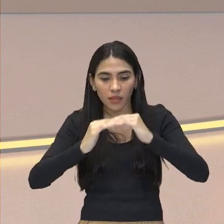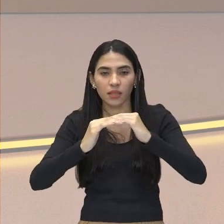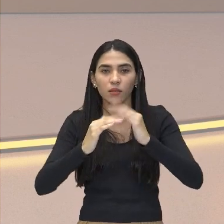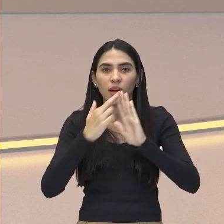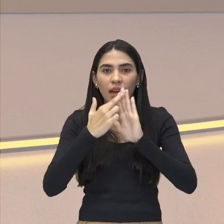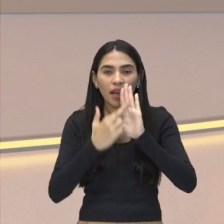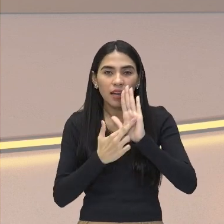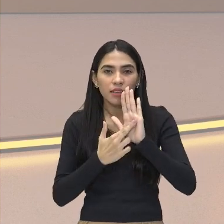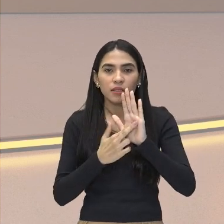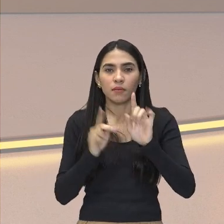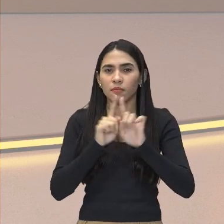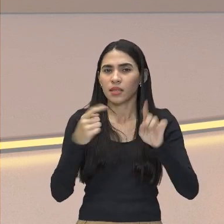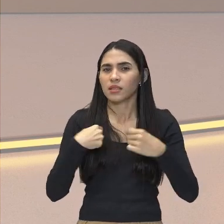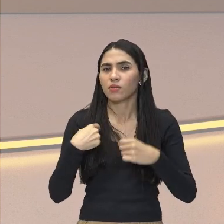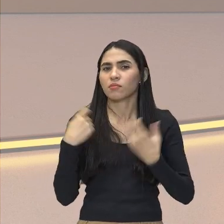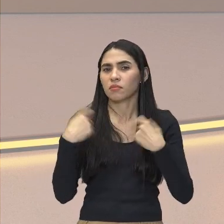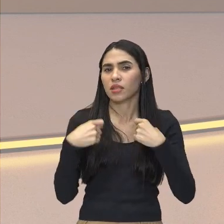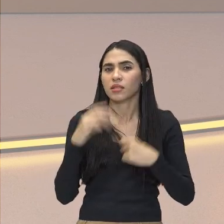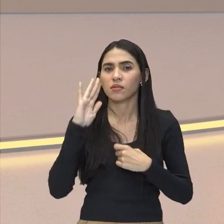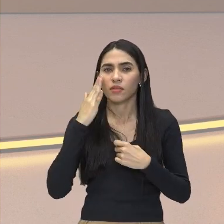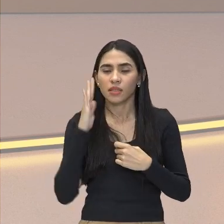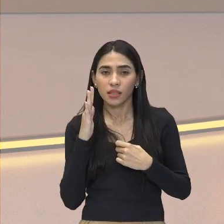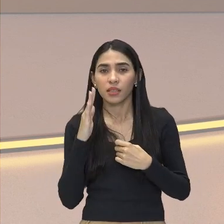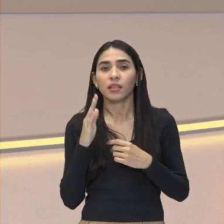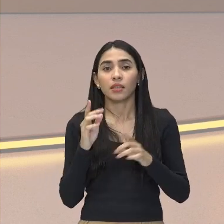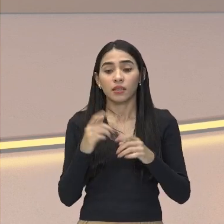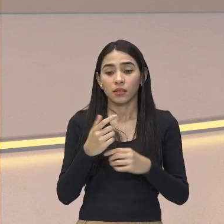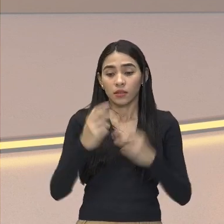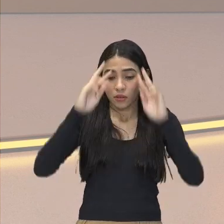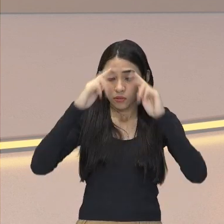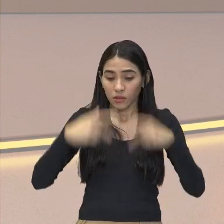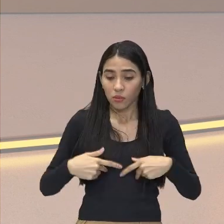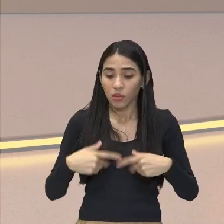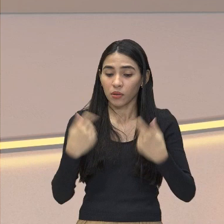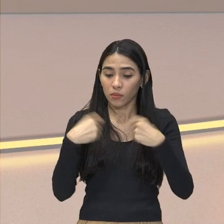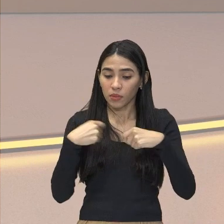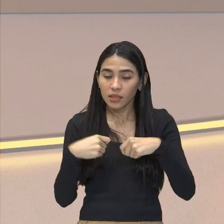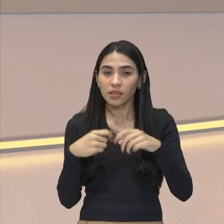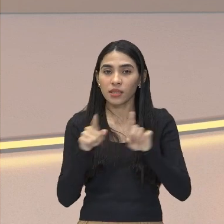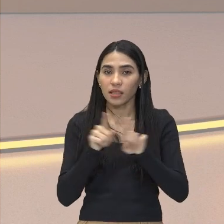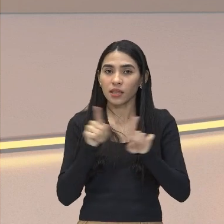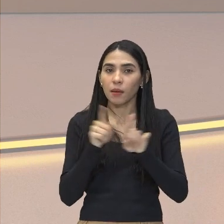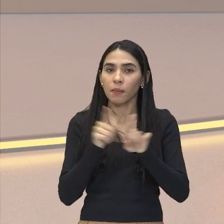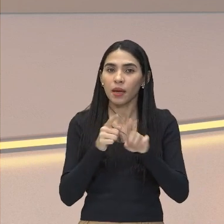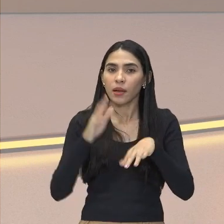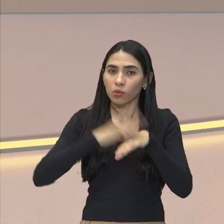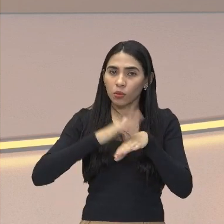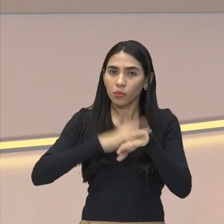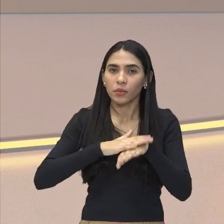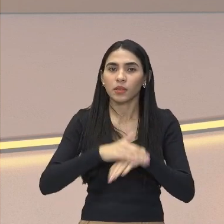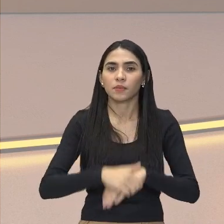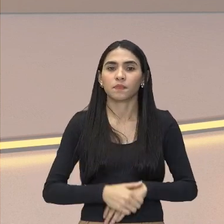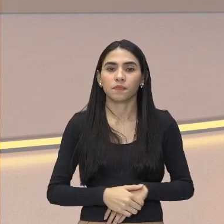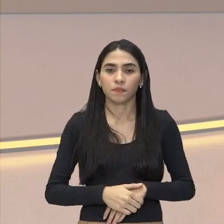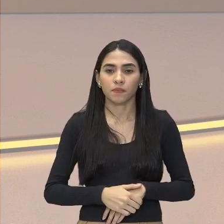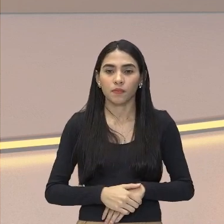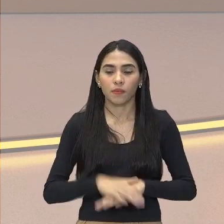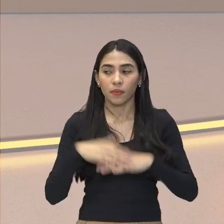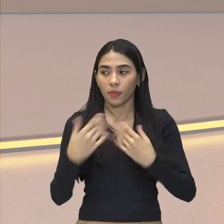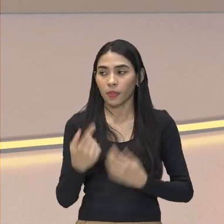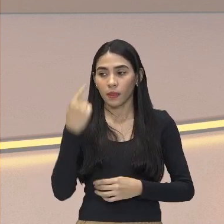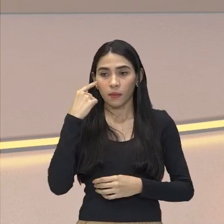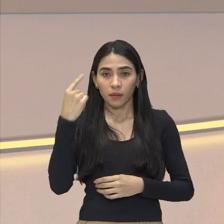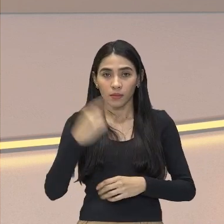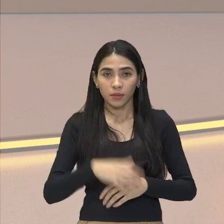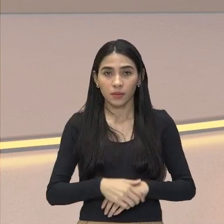Mas eu preciso entender que eu tenho que buscar essa solidez na minha vida. Então, olha só, quando a gente vai percebendo isso